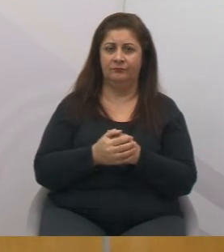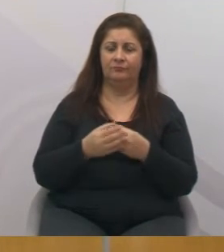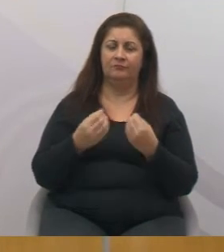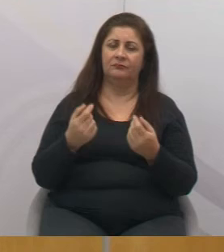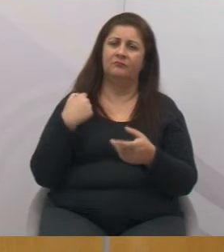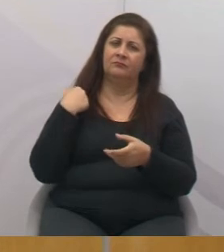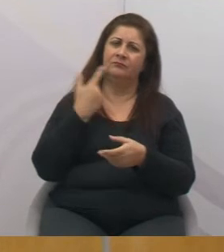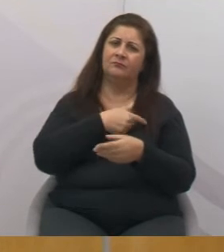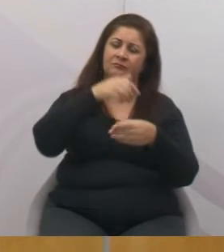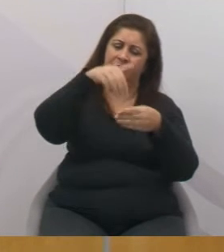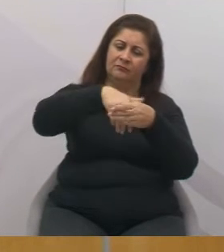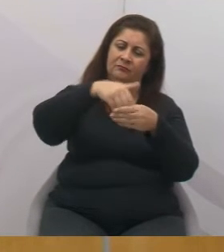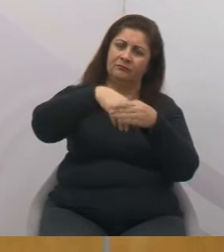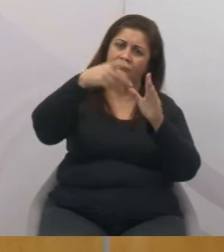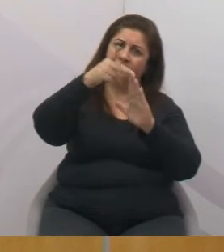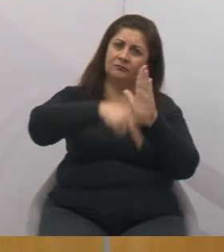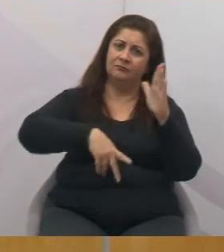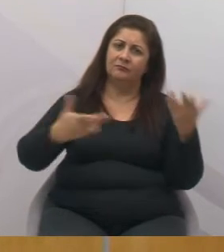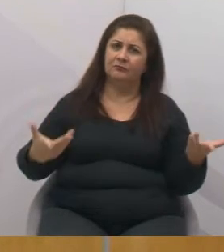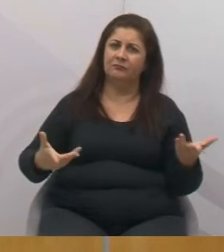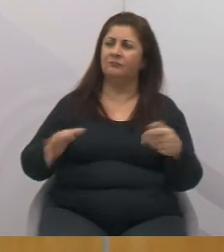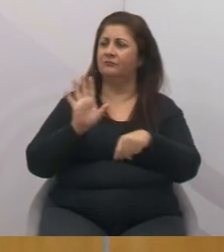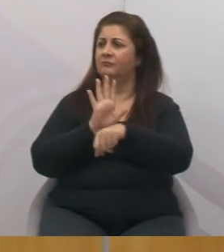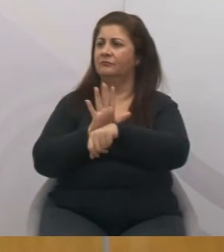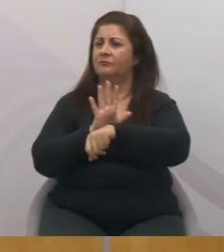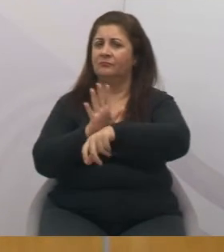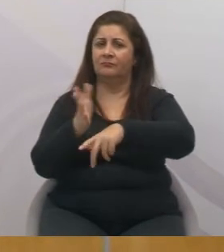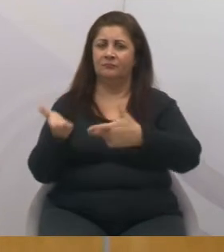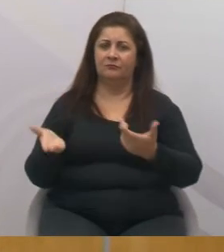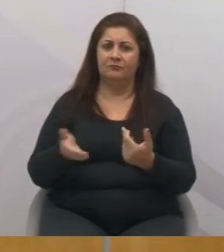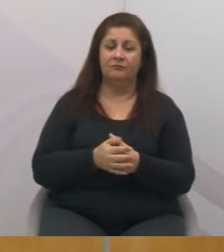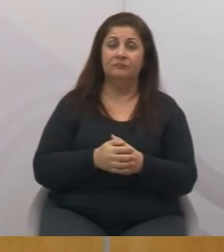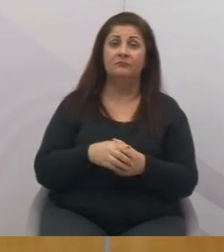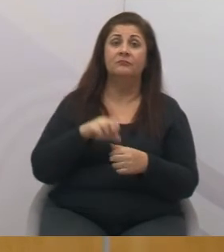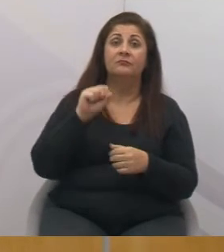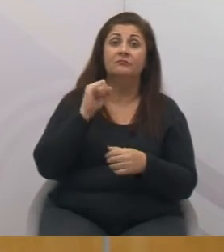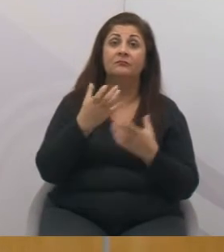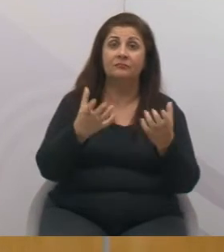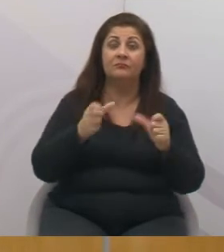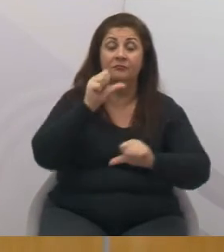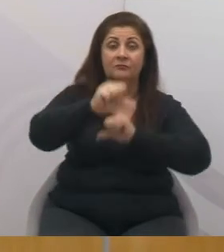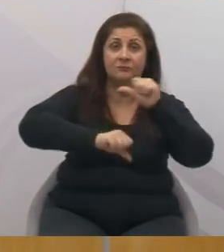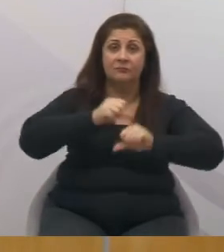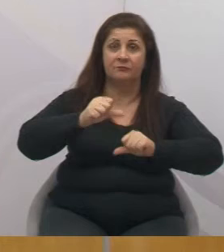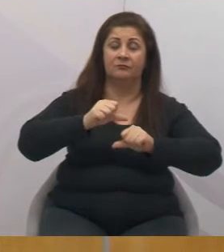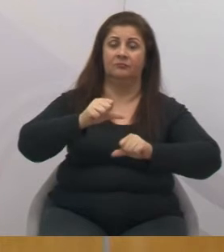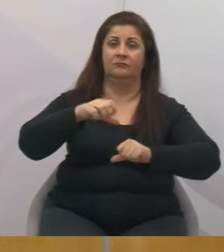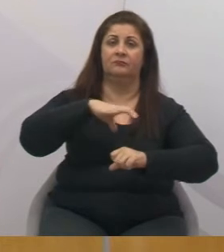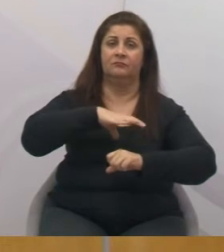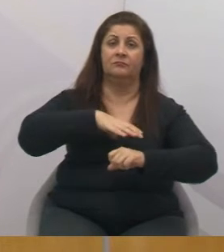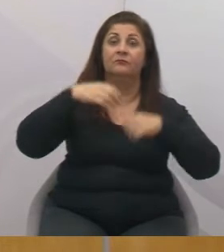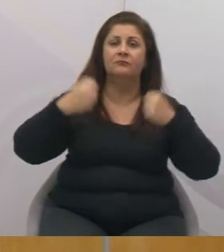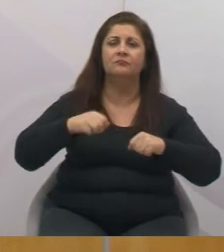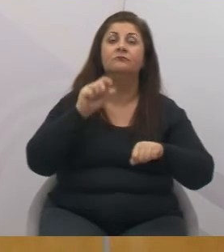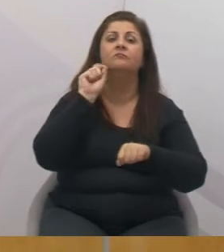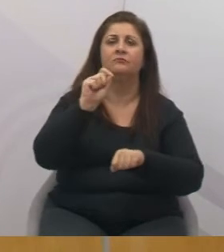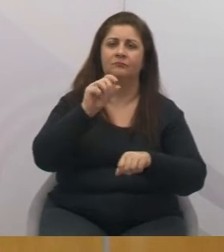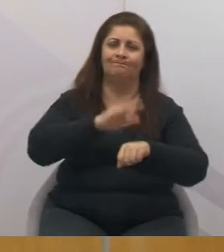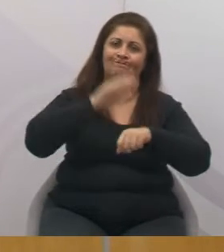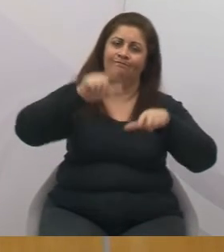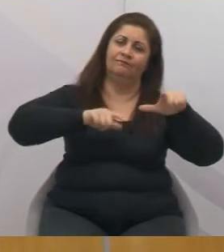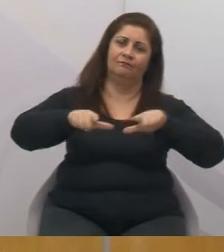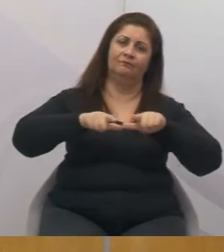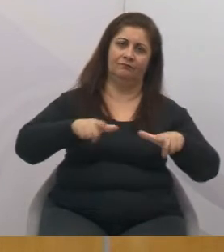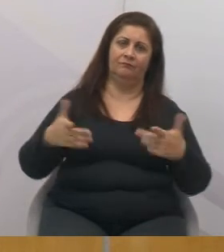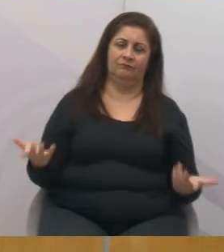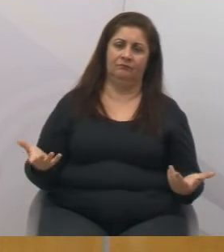botar projetos importantes aqui para dar bolsa para 50 pessoas, mas se a gente quiser transformar nossa cidade, Valmir, nós temos que gerar emprego. A